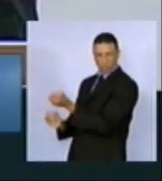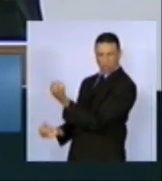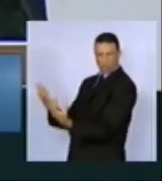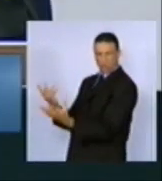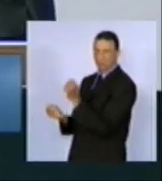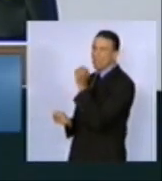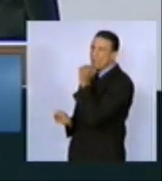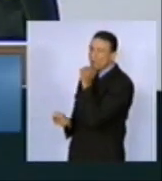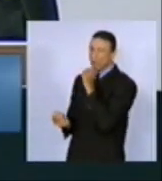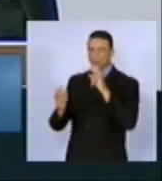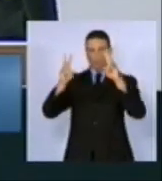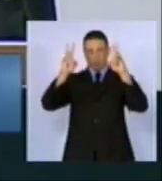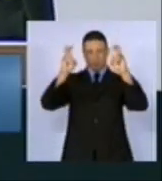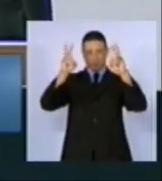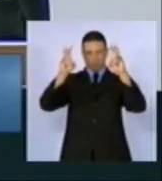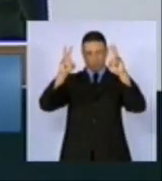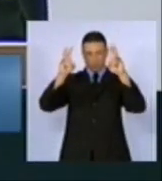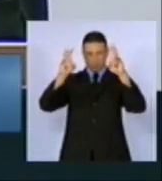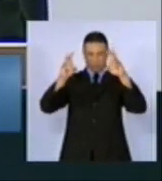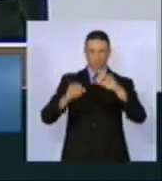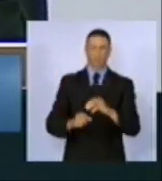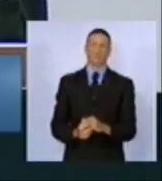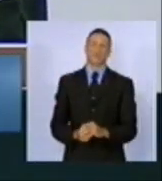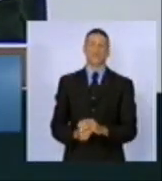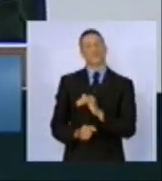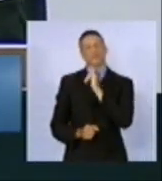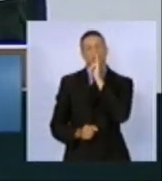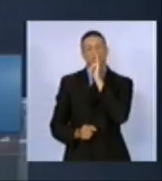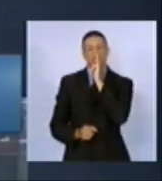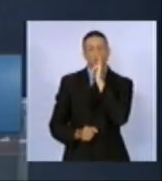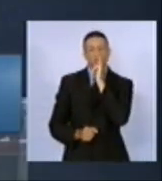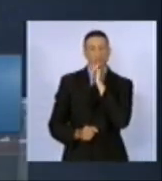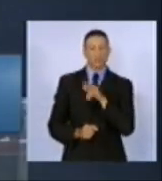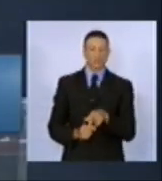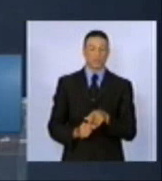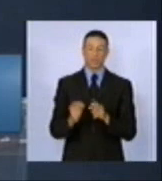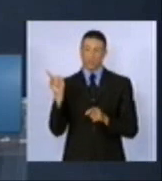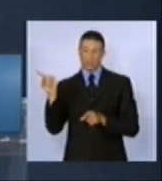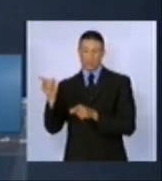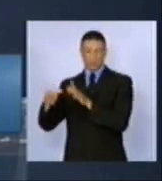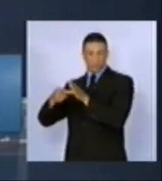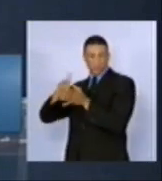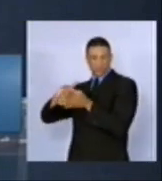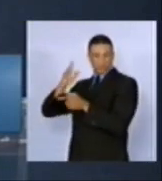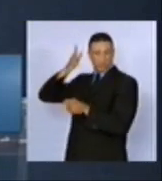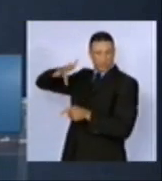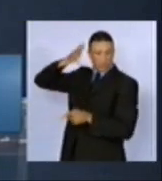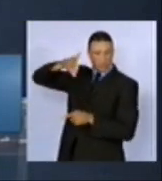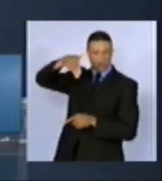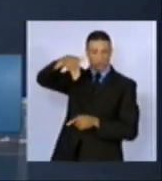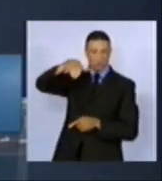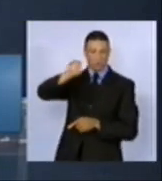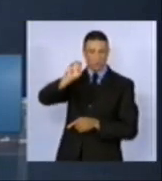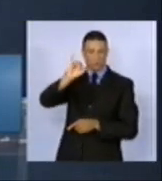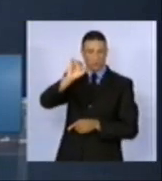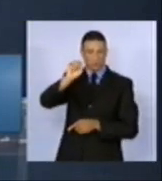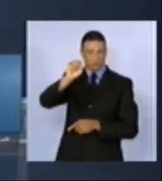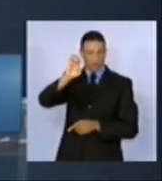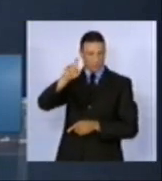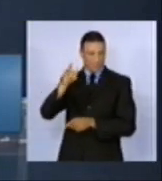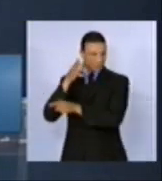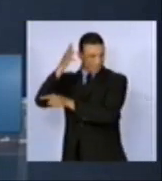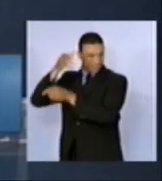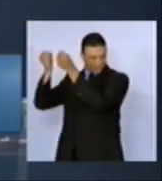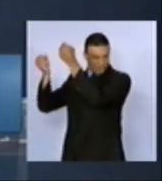Ok a presença da par superfície do solo o Dr Moisés eh explicou bem que tem muitas